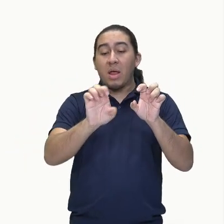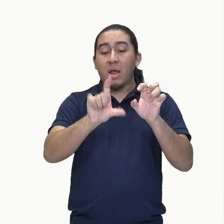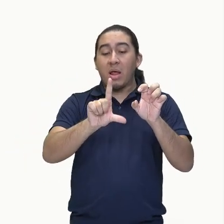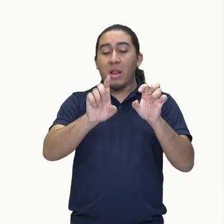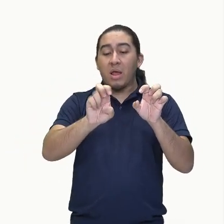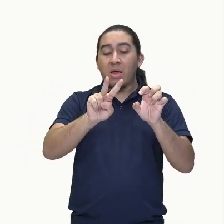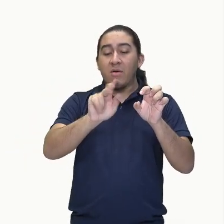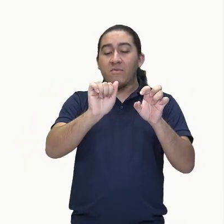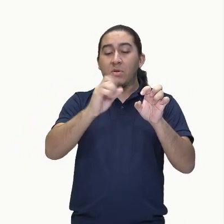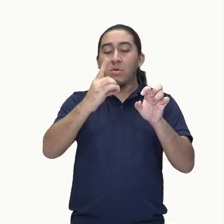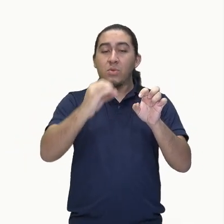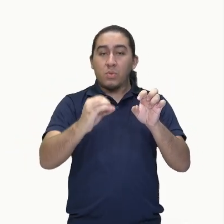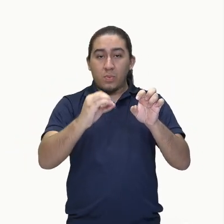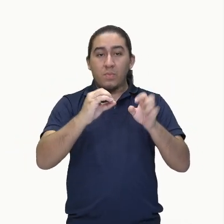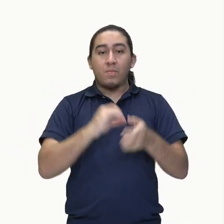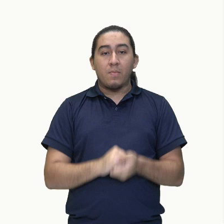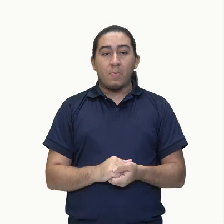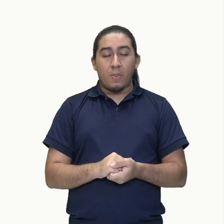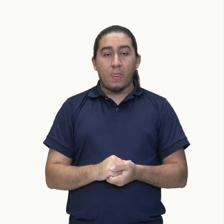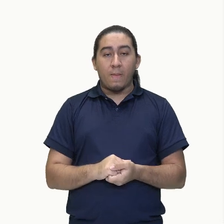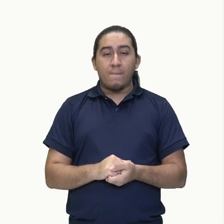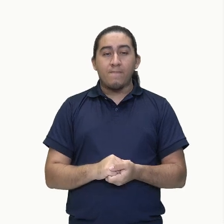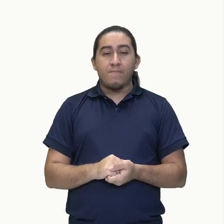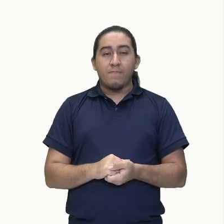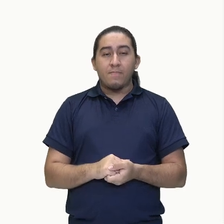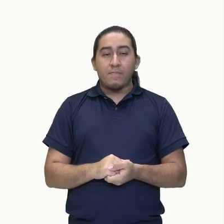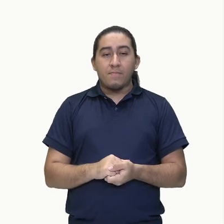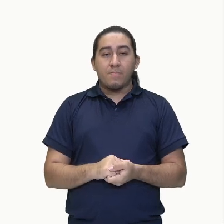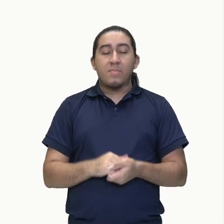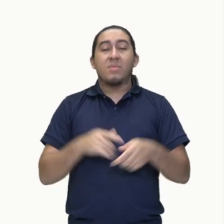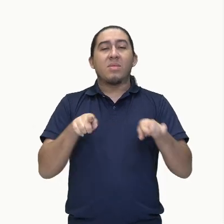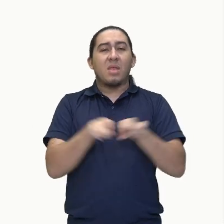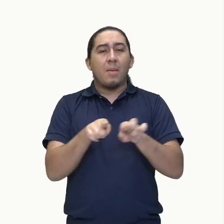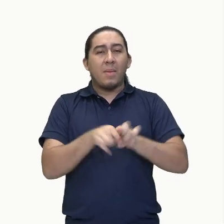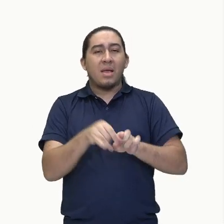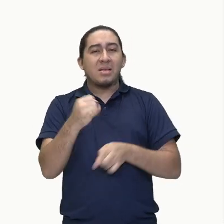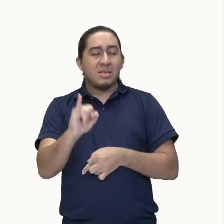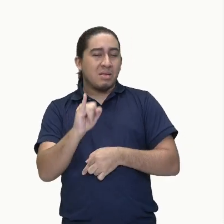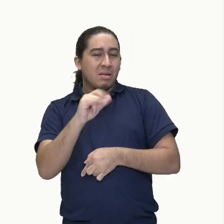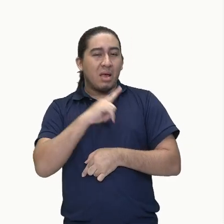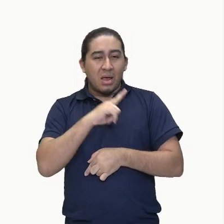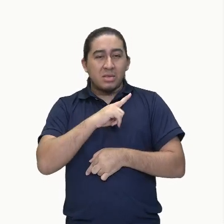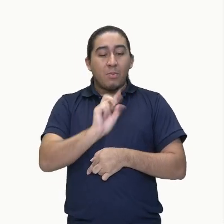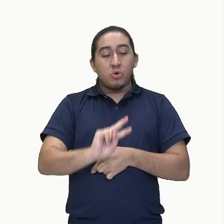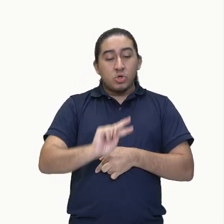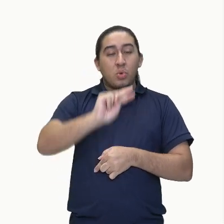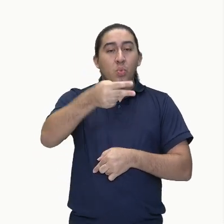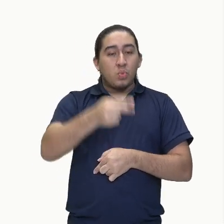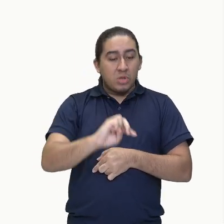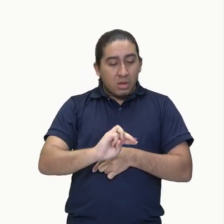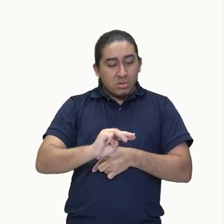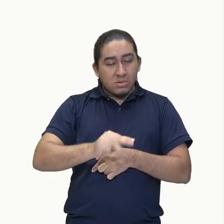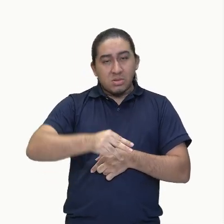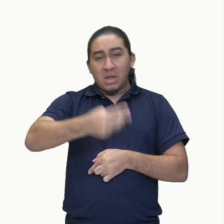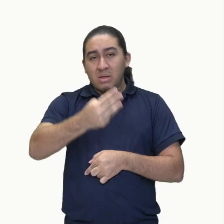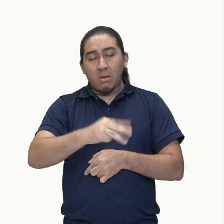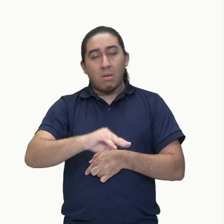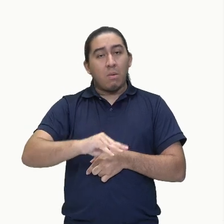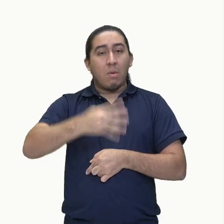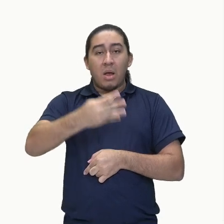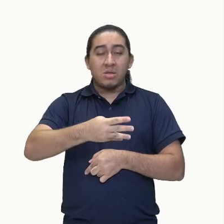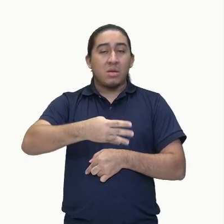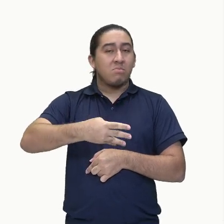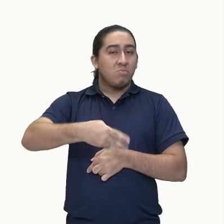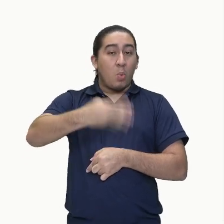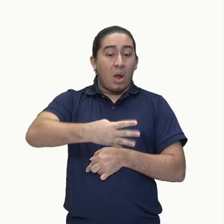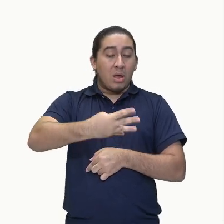vai falar, posso falar segunda potência, terceira potência, quarta potência, quinta potência, sétima, e assim